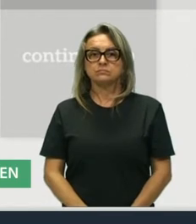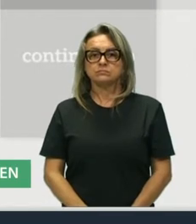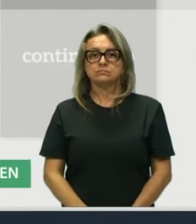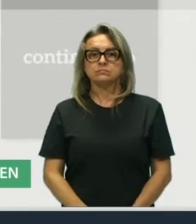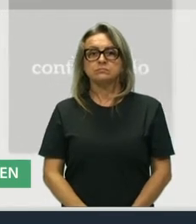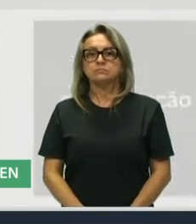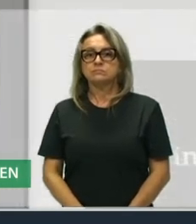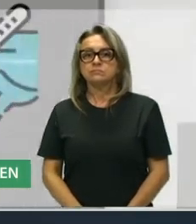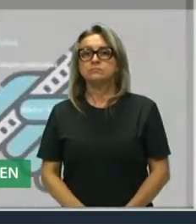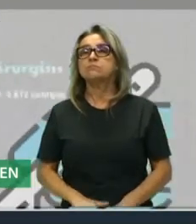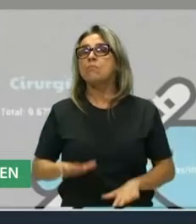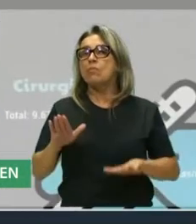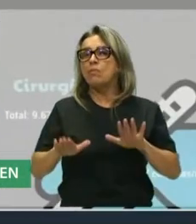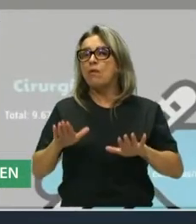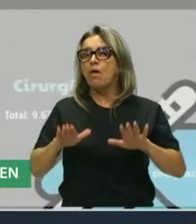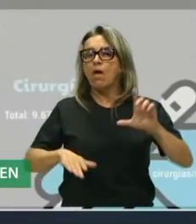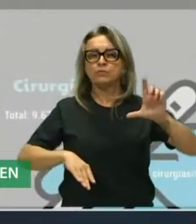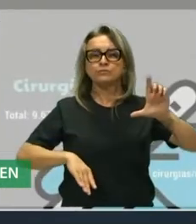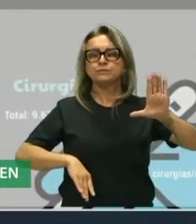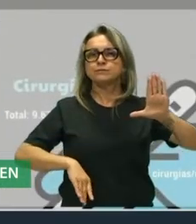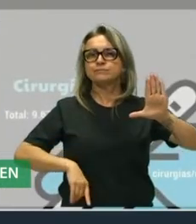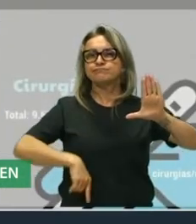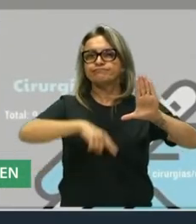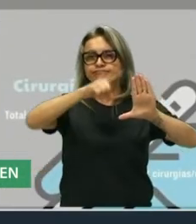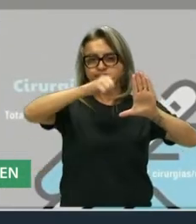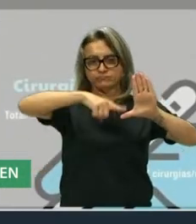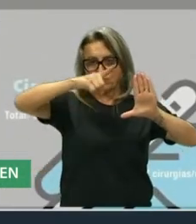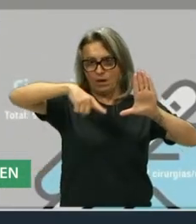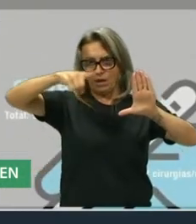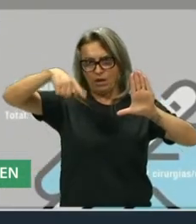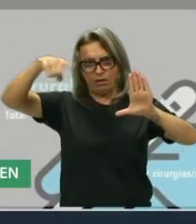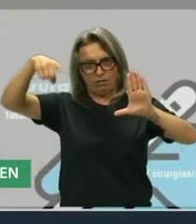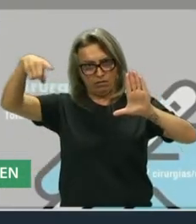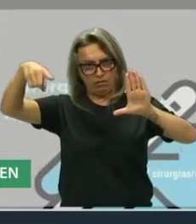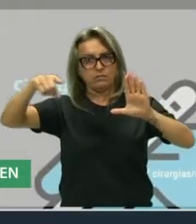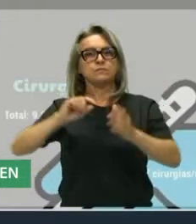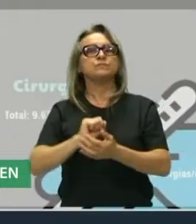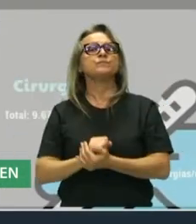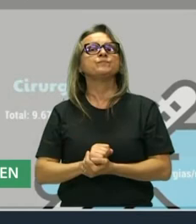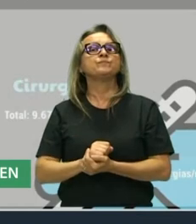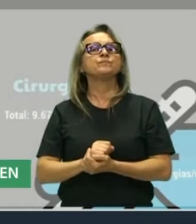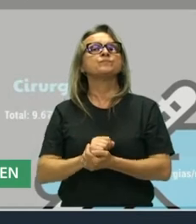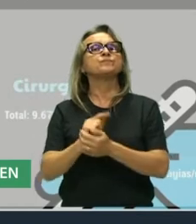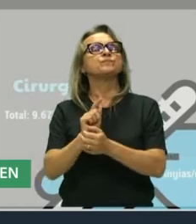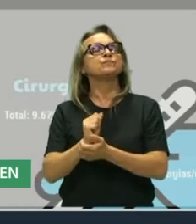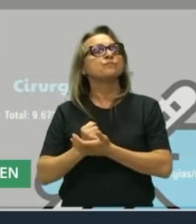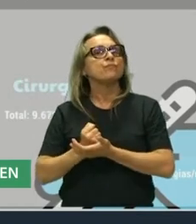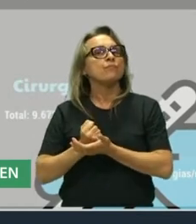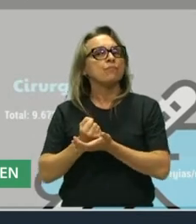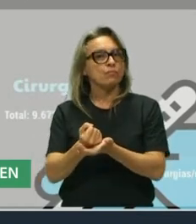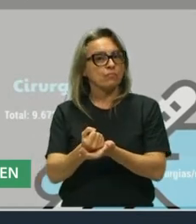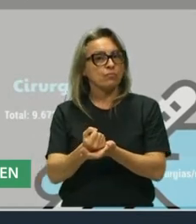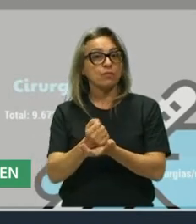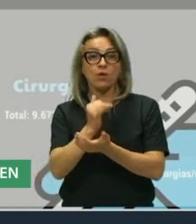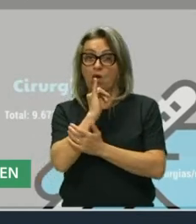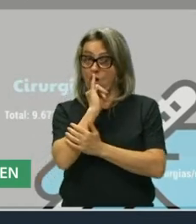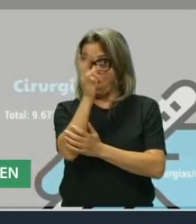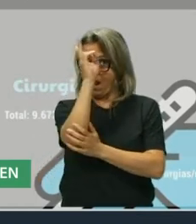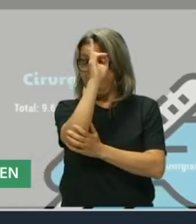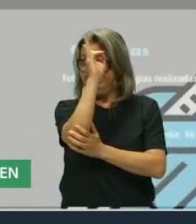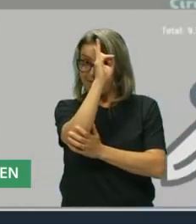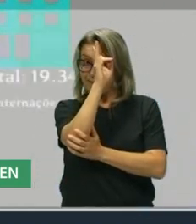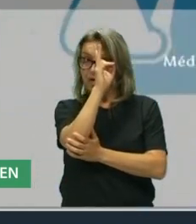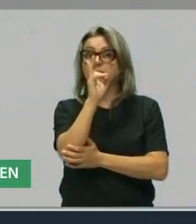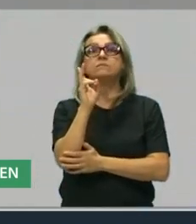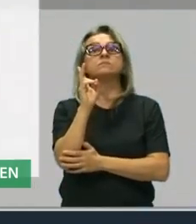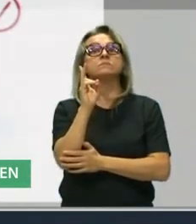Bom, alguns indicadores assistenciais. Lembro que estamos falando somente de 2022, de janeiro a outubro.